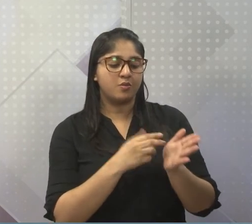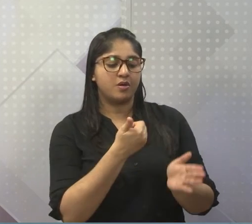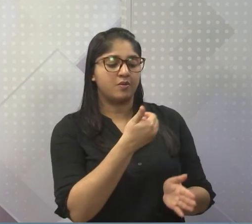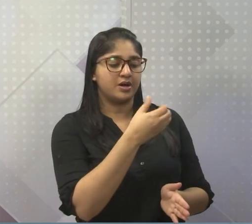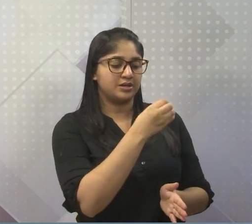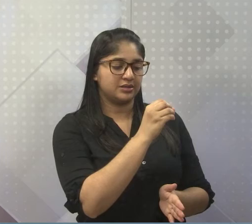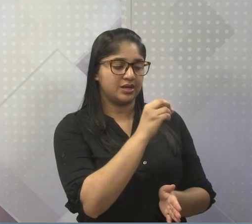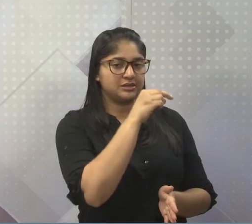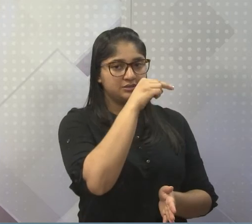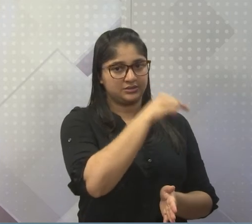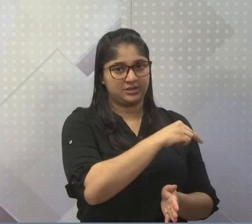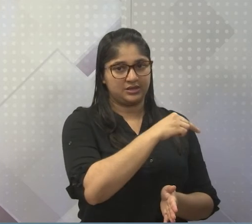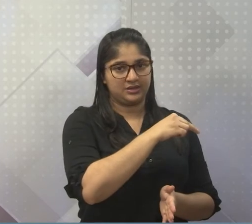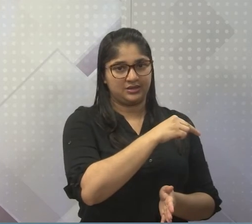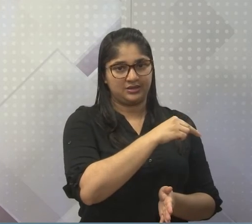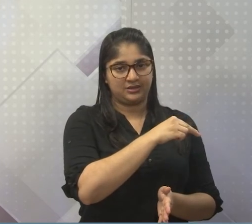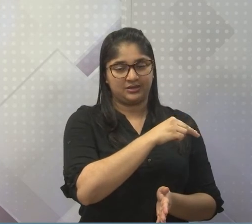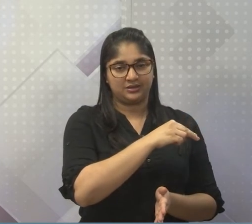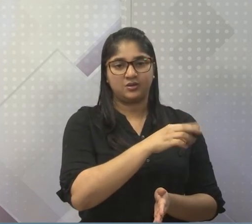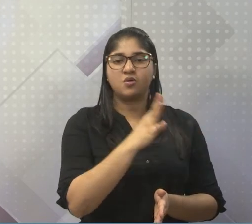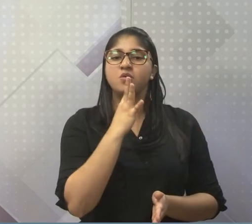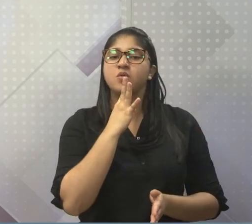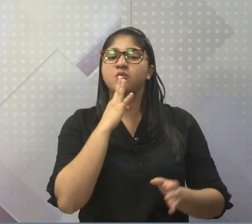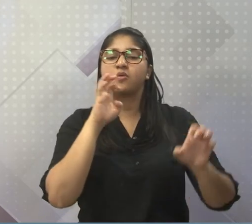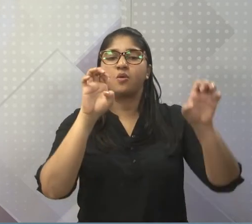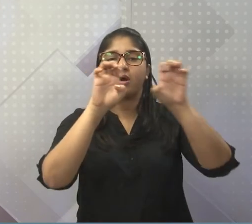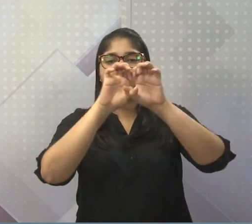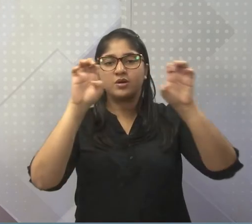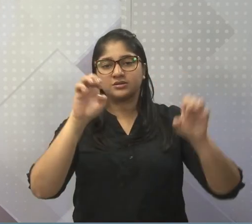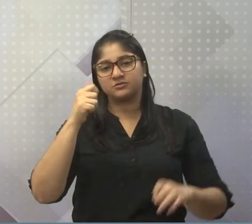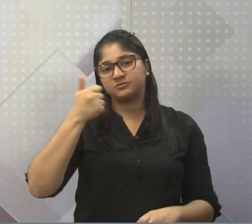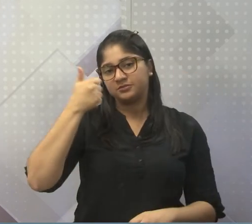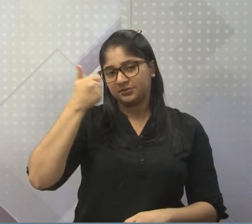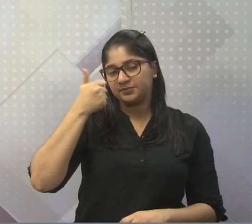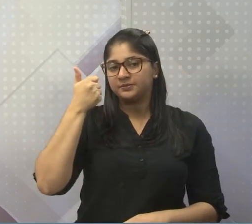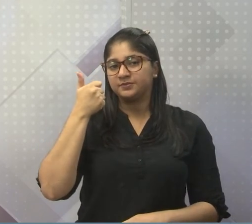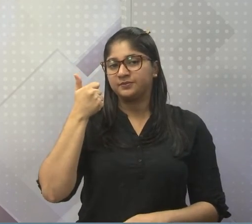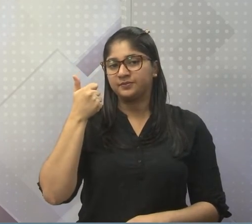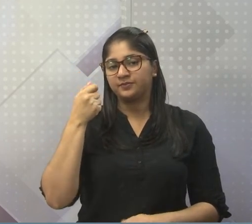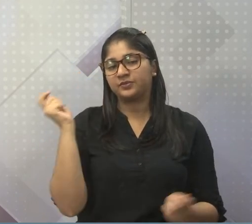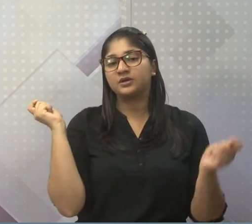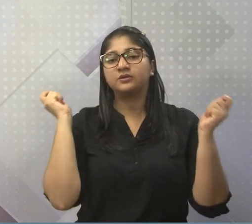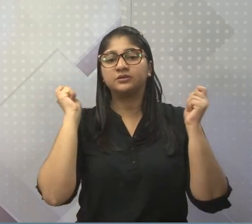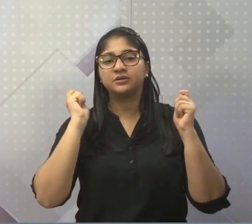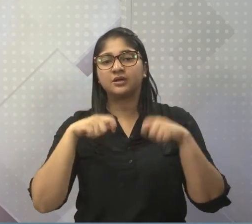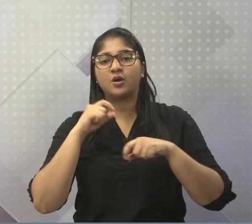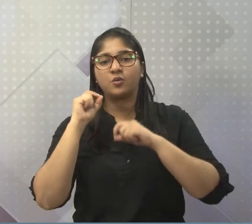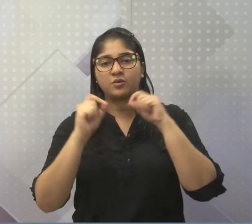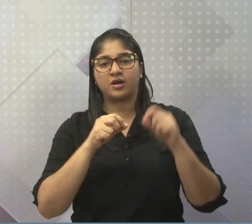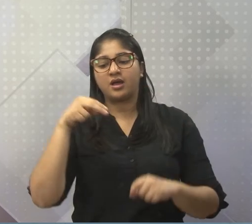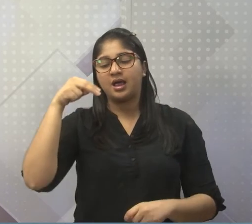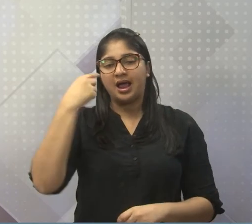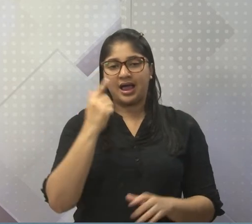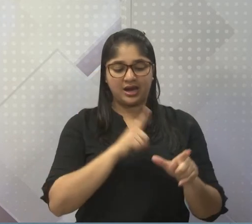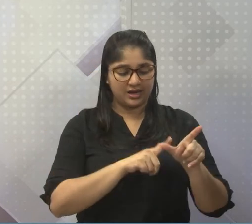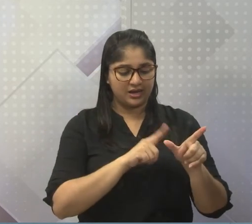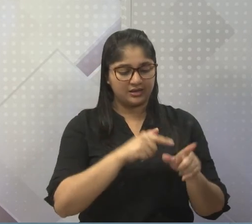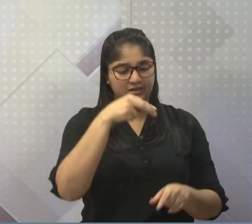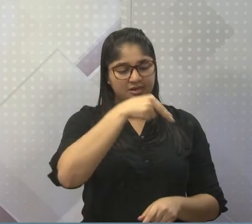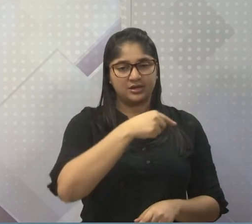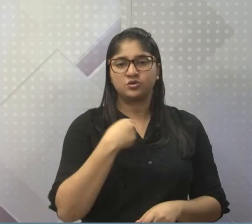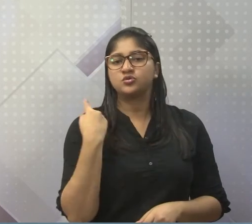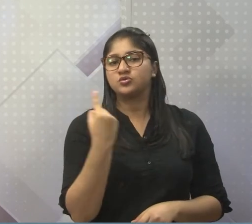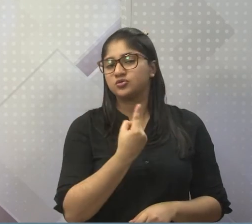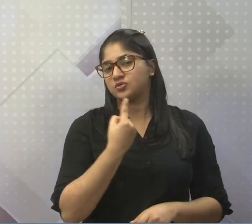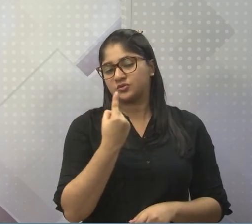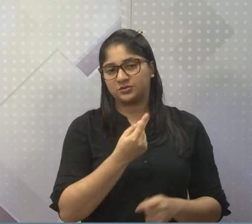gente chegou àquela nossa velha conhecida, uma equação de primeiro grau. A gente precisa deixar o N isolado, mas o N